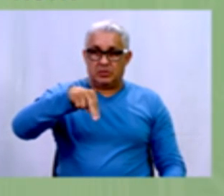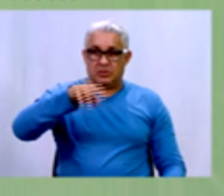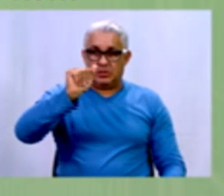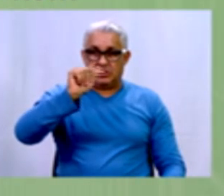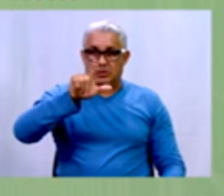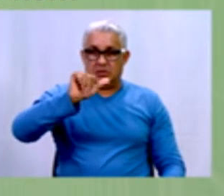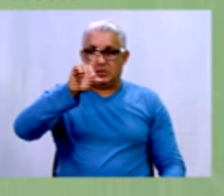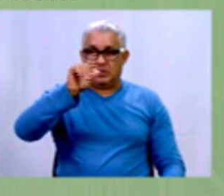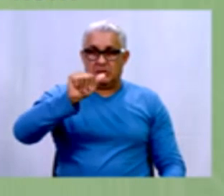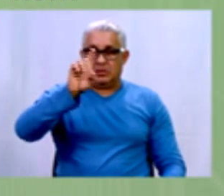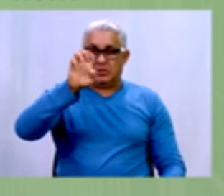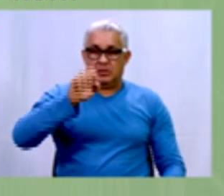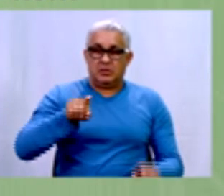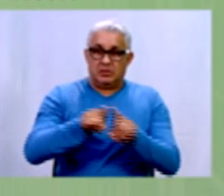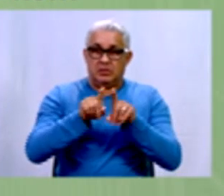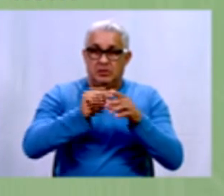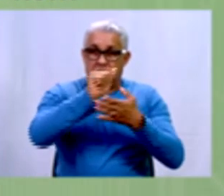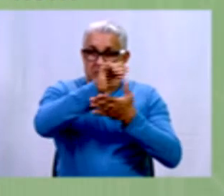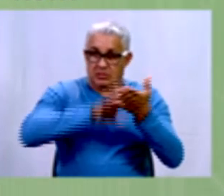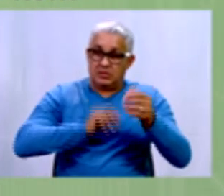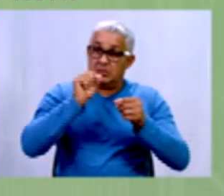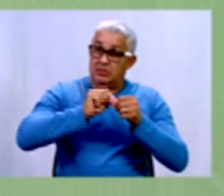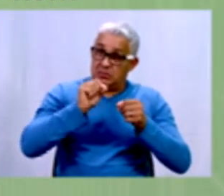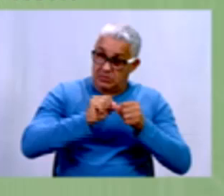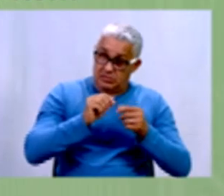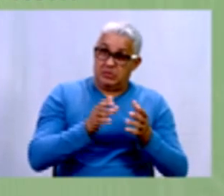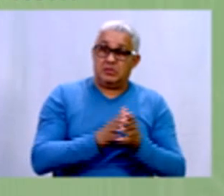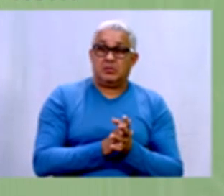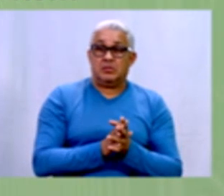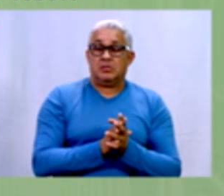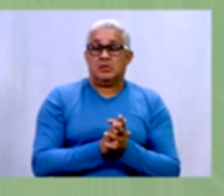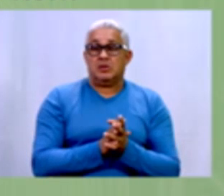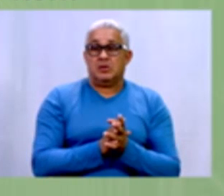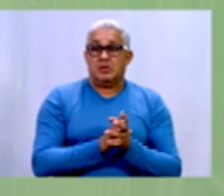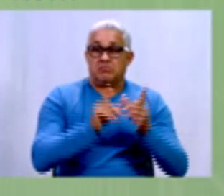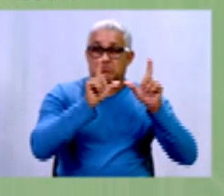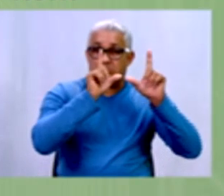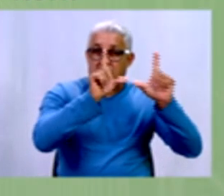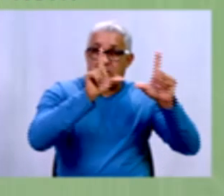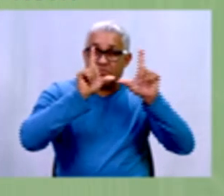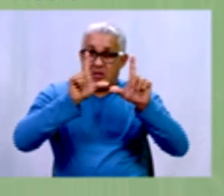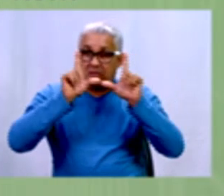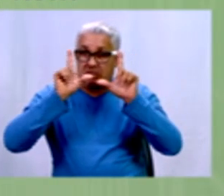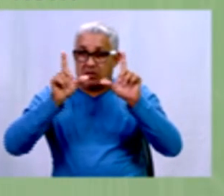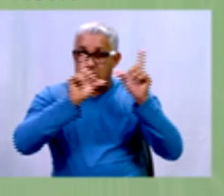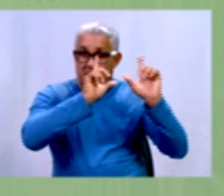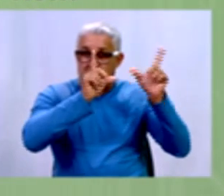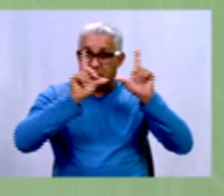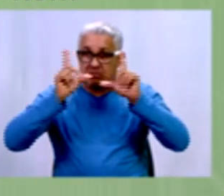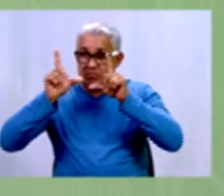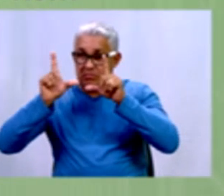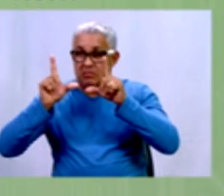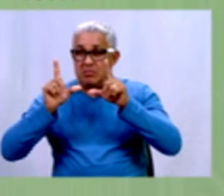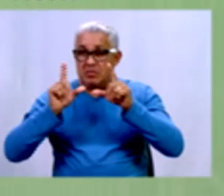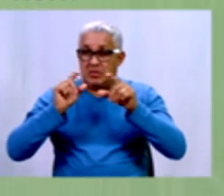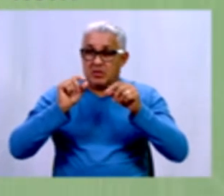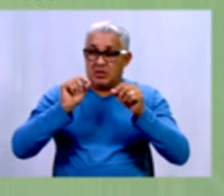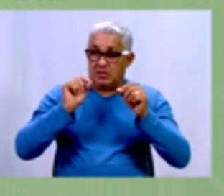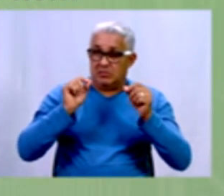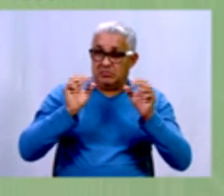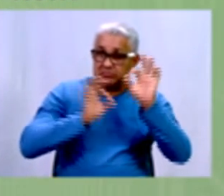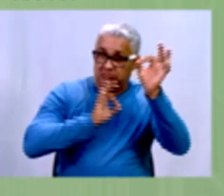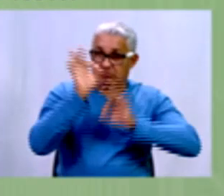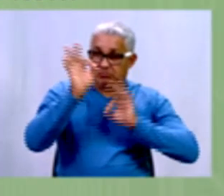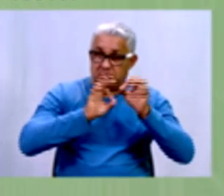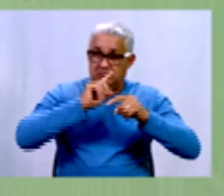das atividades que vão ter que ser feitas para que essas telas sejam construídas, tá? Que é o objetivo aqui do